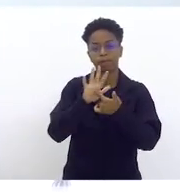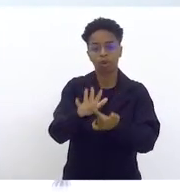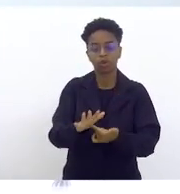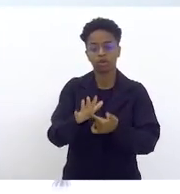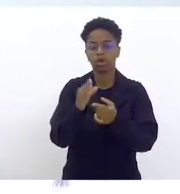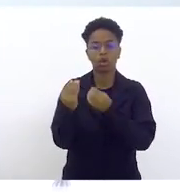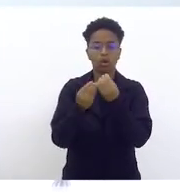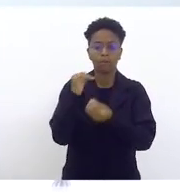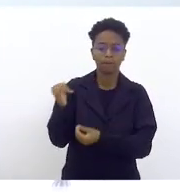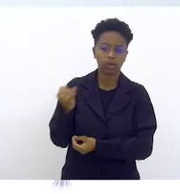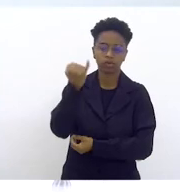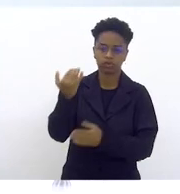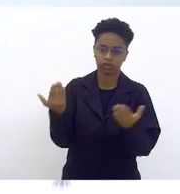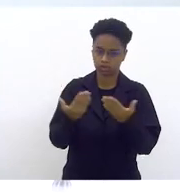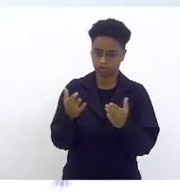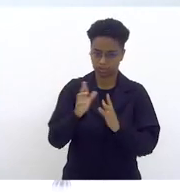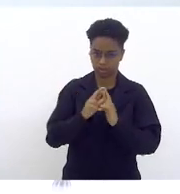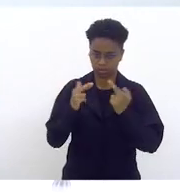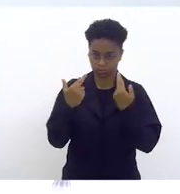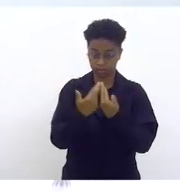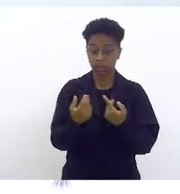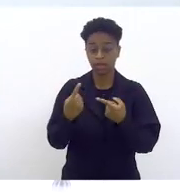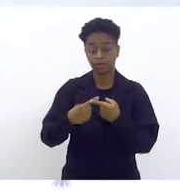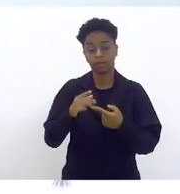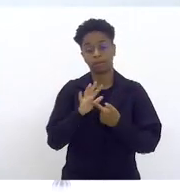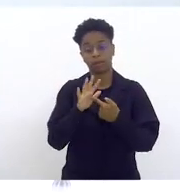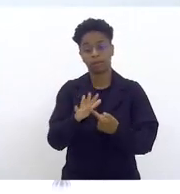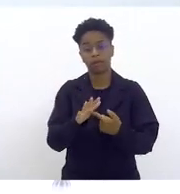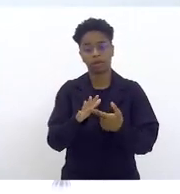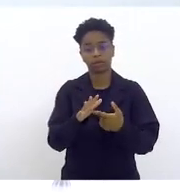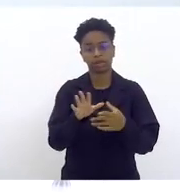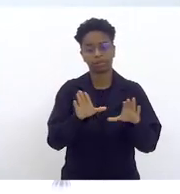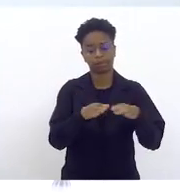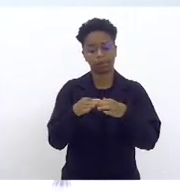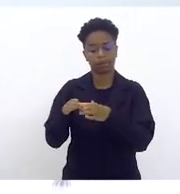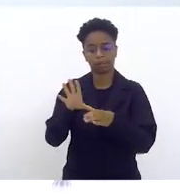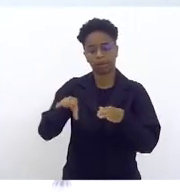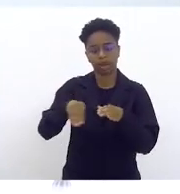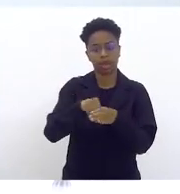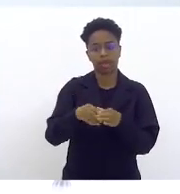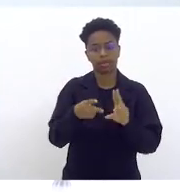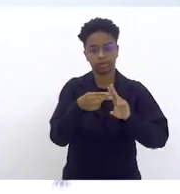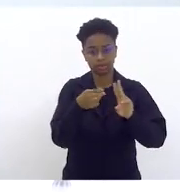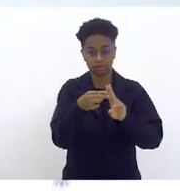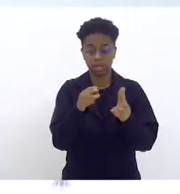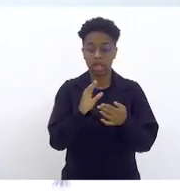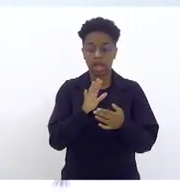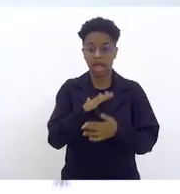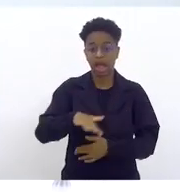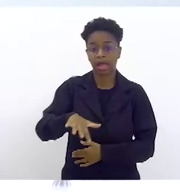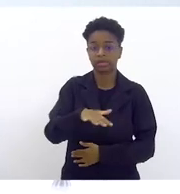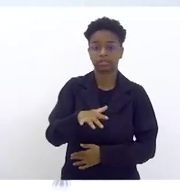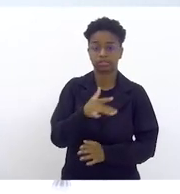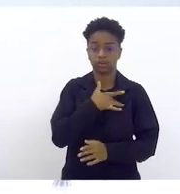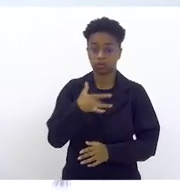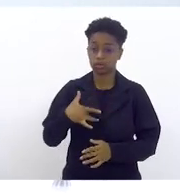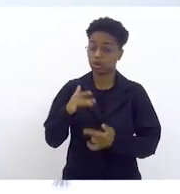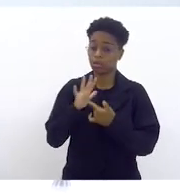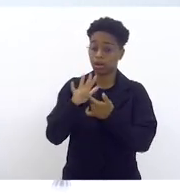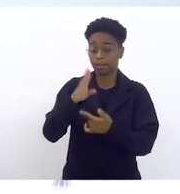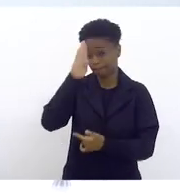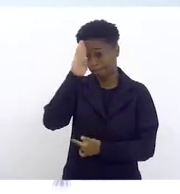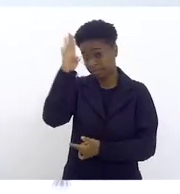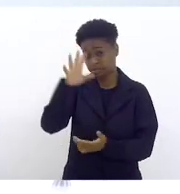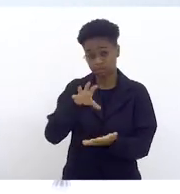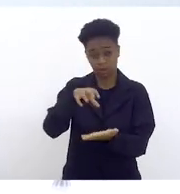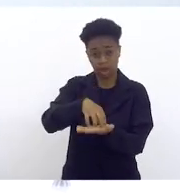aqui que segundo essa nota técnica do complexo econômico industrial da saúde a saúde tá despontando no nosso estado como setor fundamental